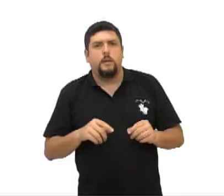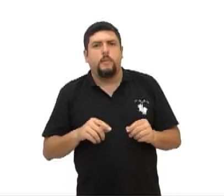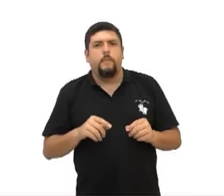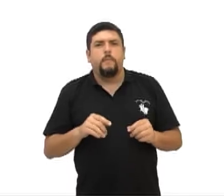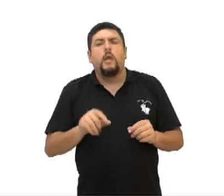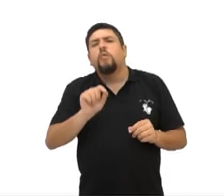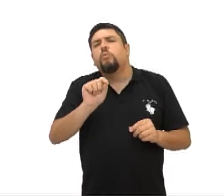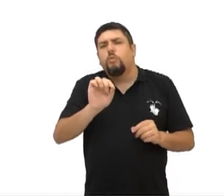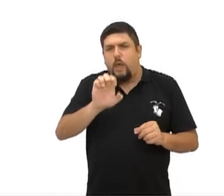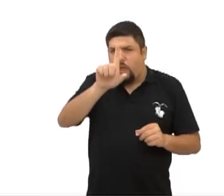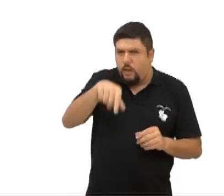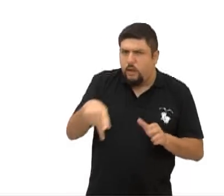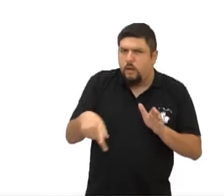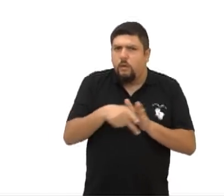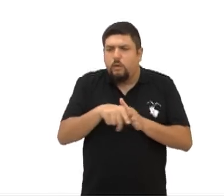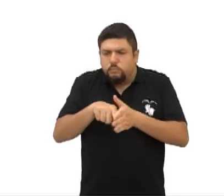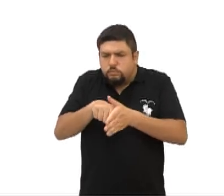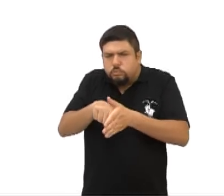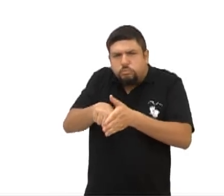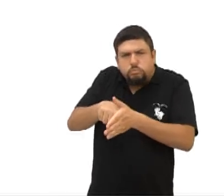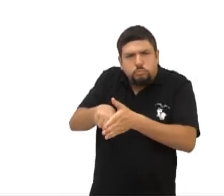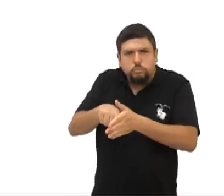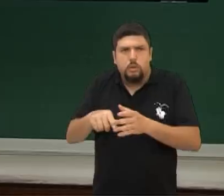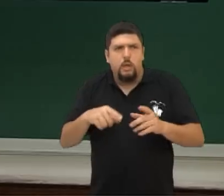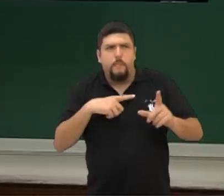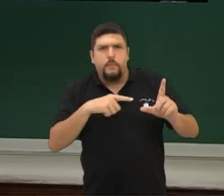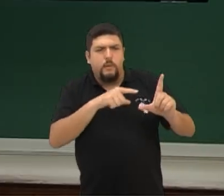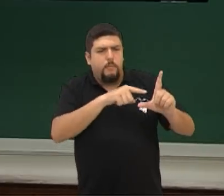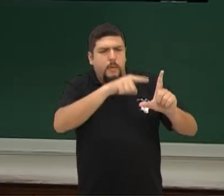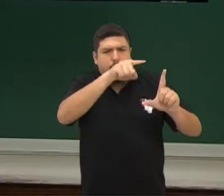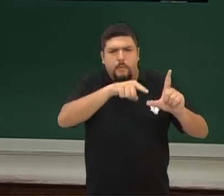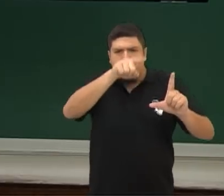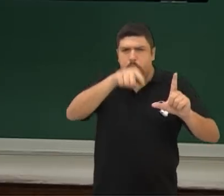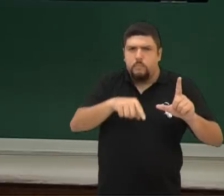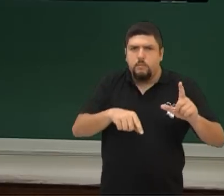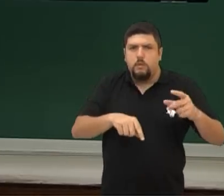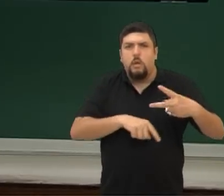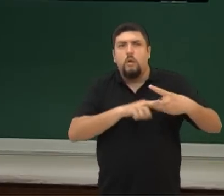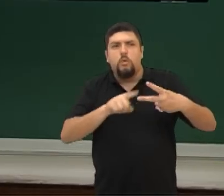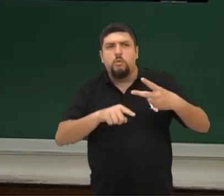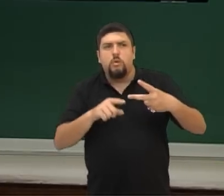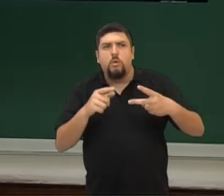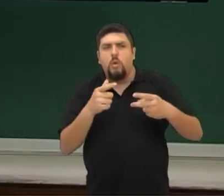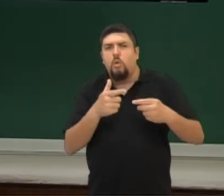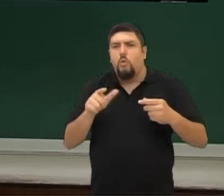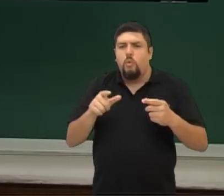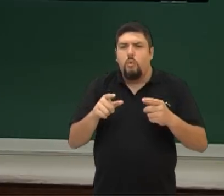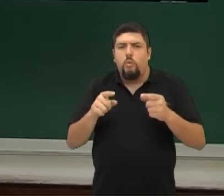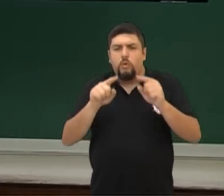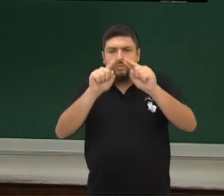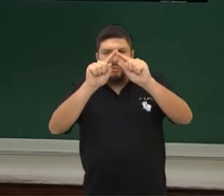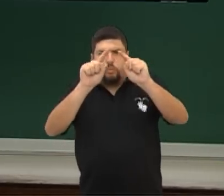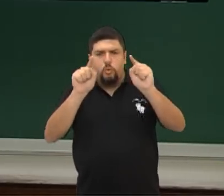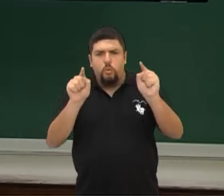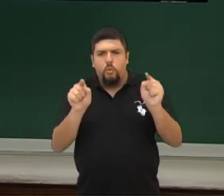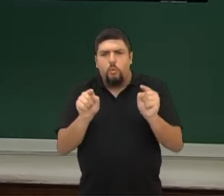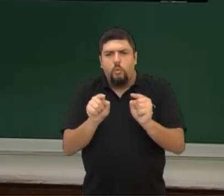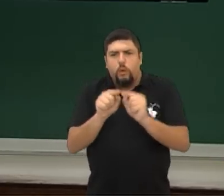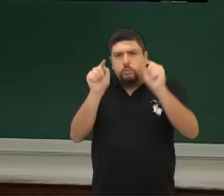gráficos variados, tem o gráfico pizza, né? Tem esses gráficos redondos, né, com